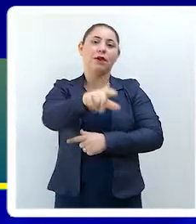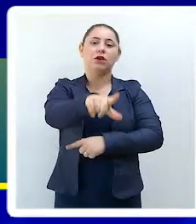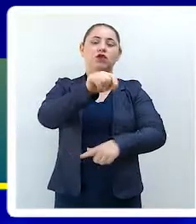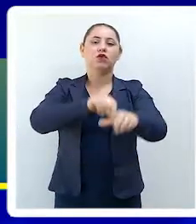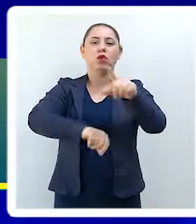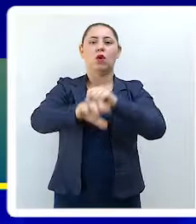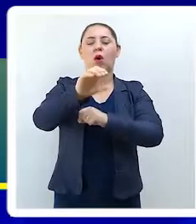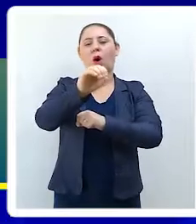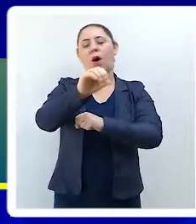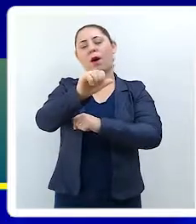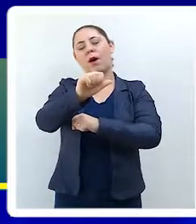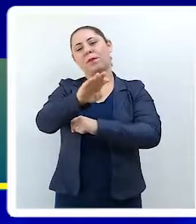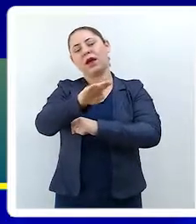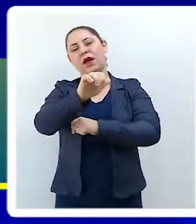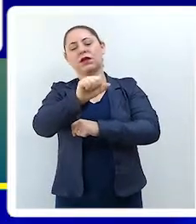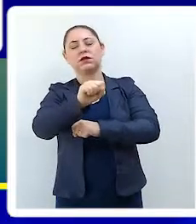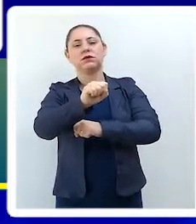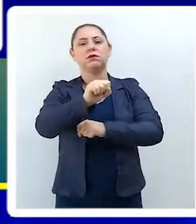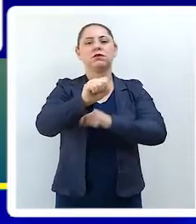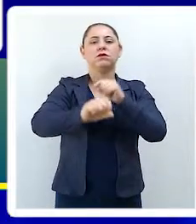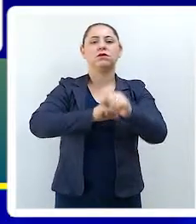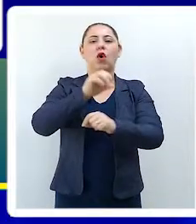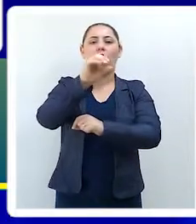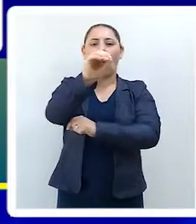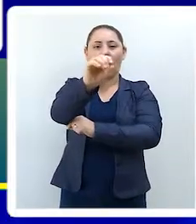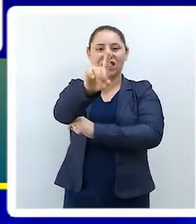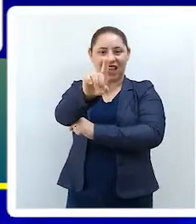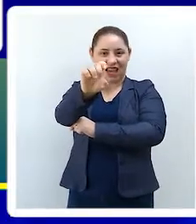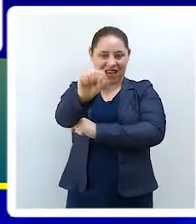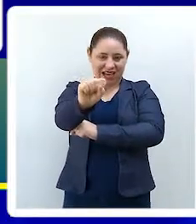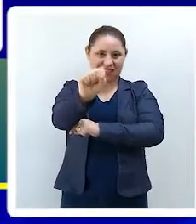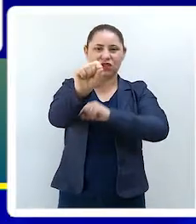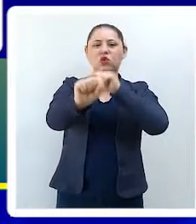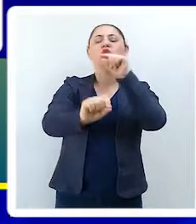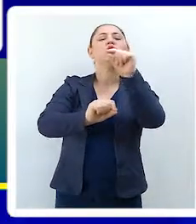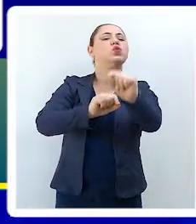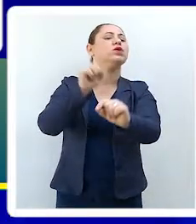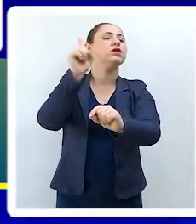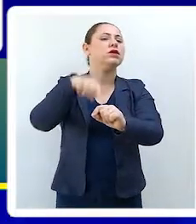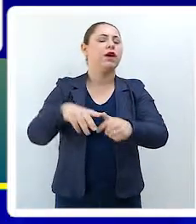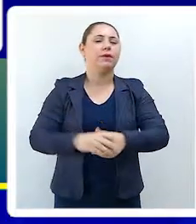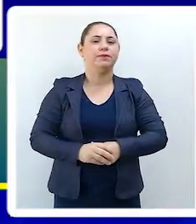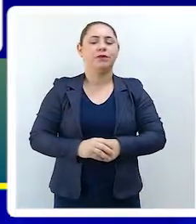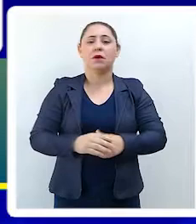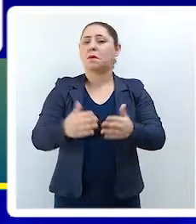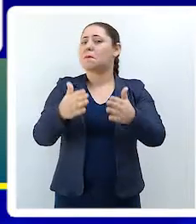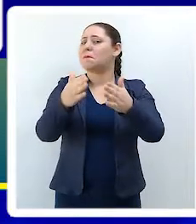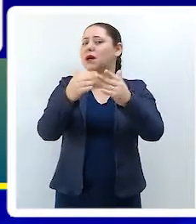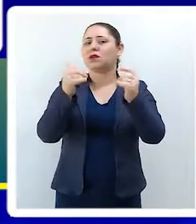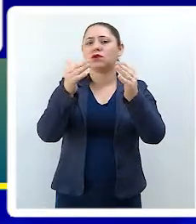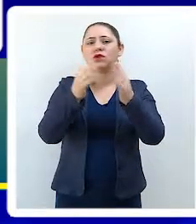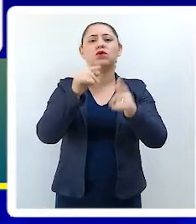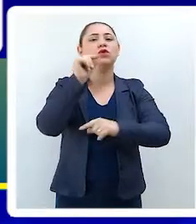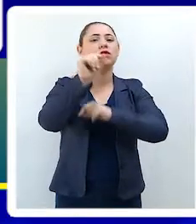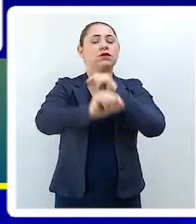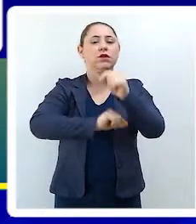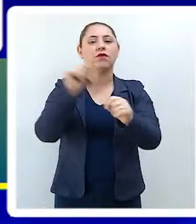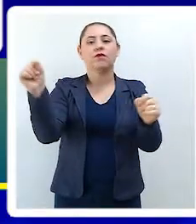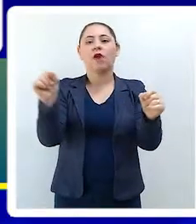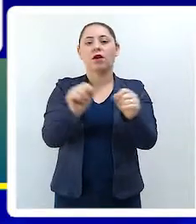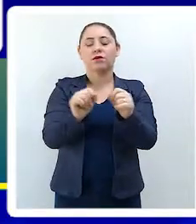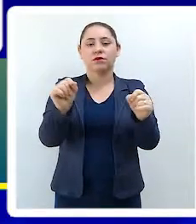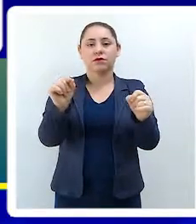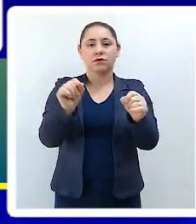escolheu justamente a ODS número 5? Alex, os ODS, eles são um apelo que a gente